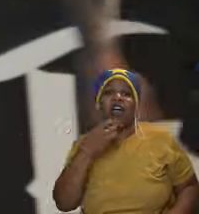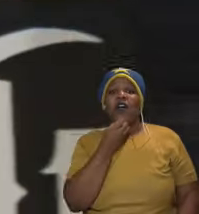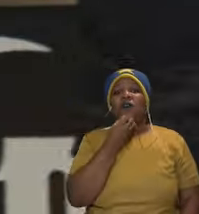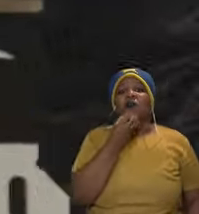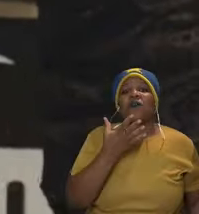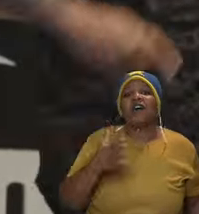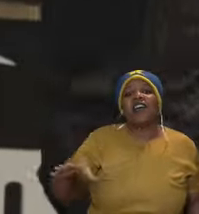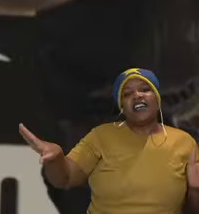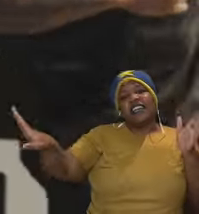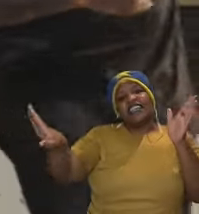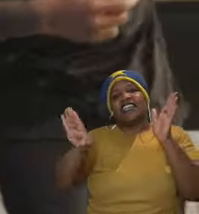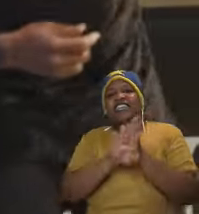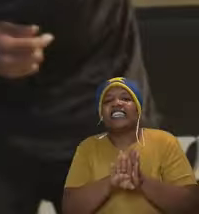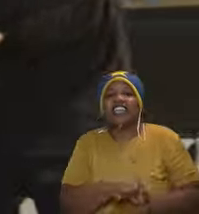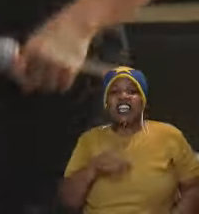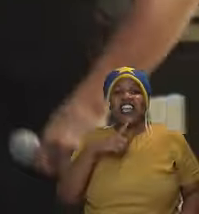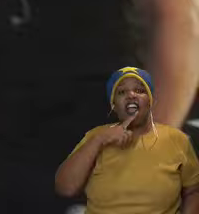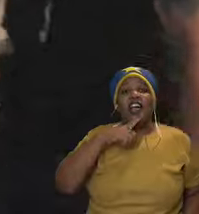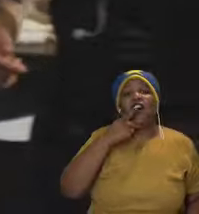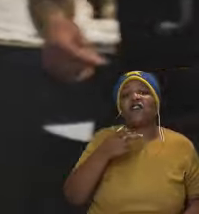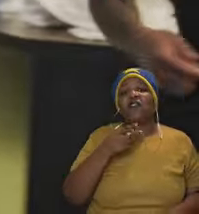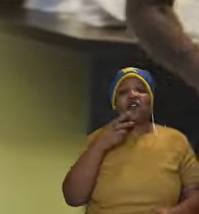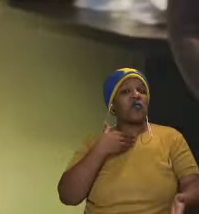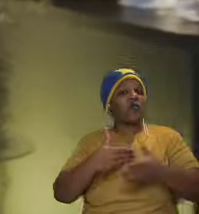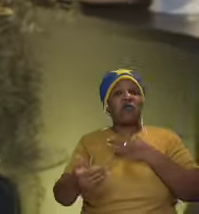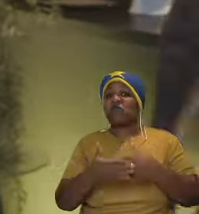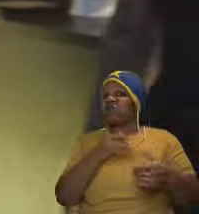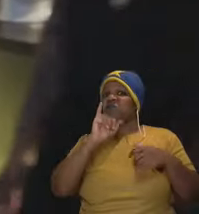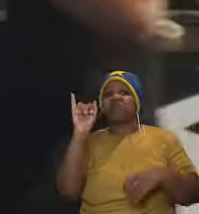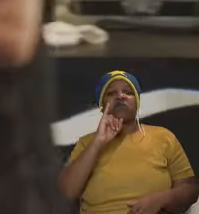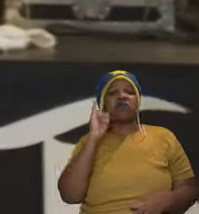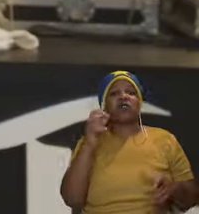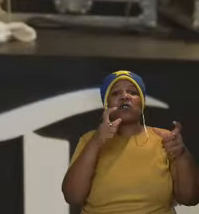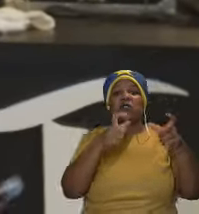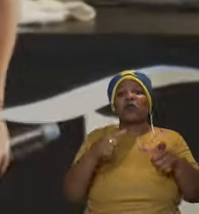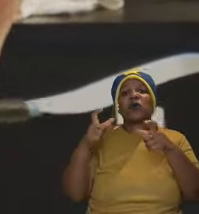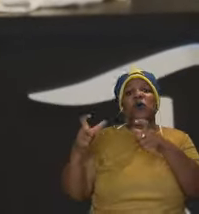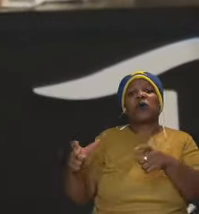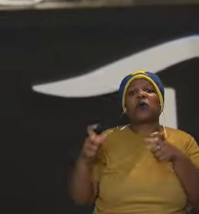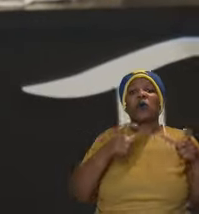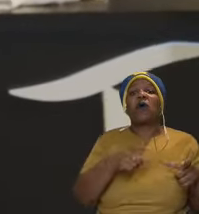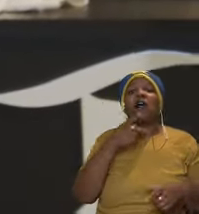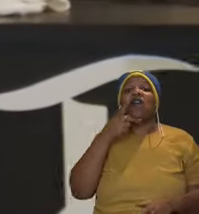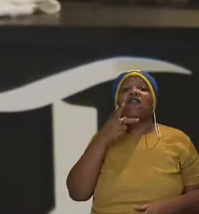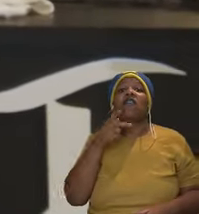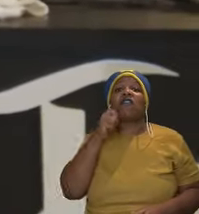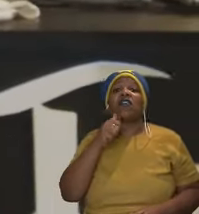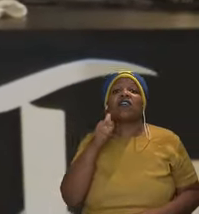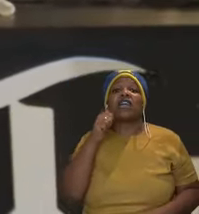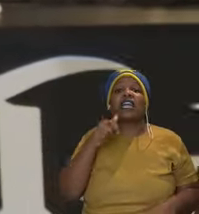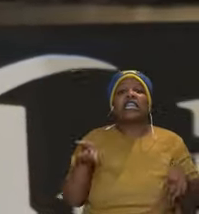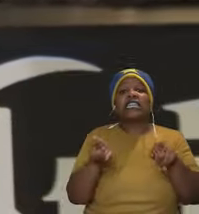chegar. Hoje essa noite é android, não importa o lugar. Essas meninas não dormem, faz vagabundo sonhar. E